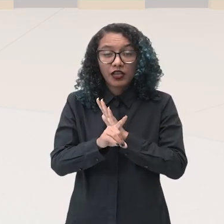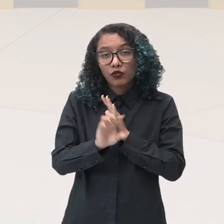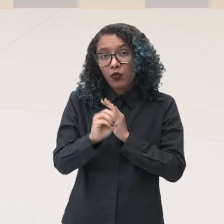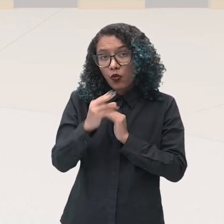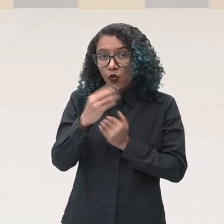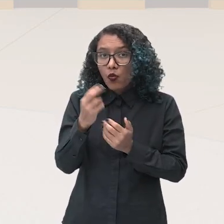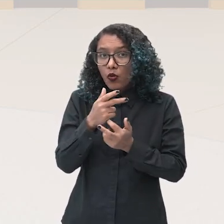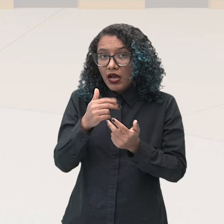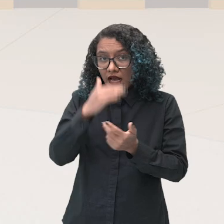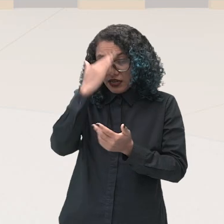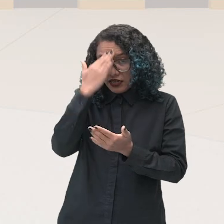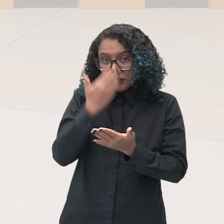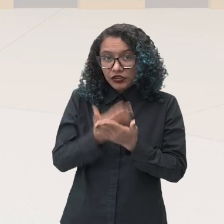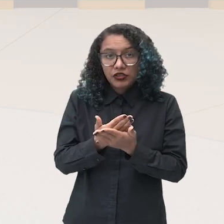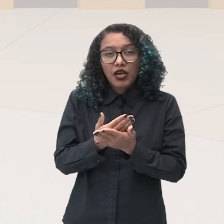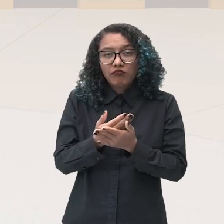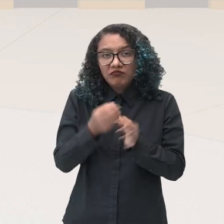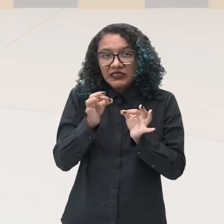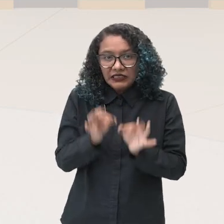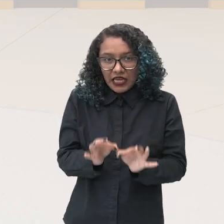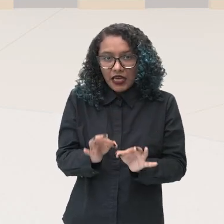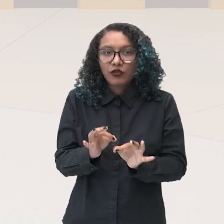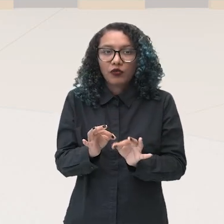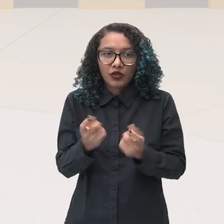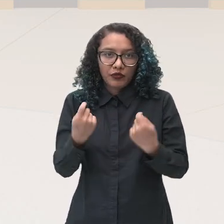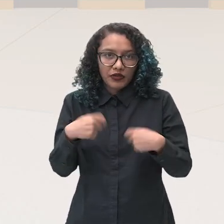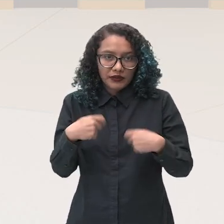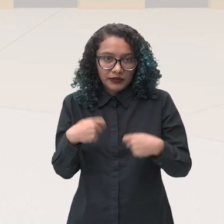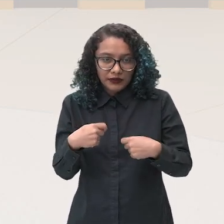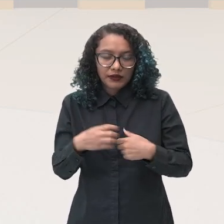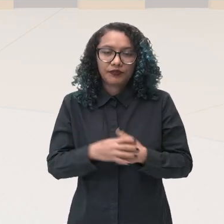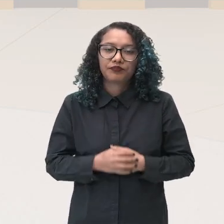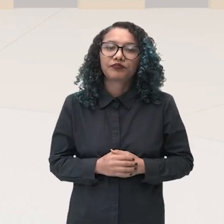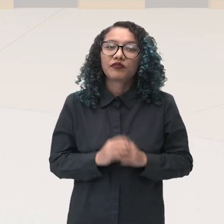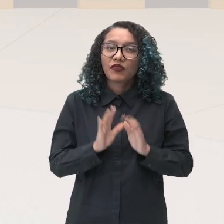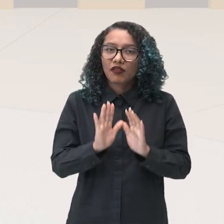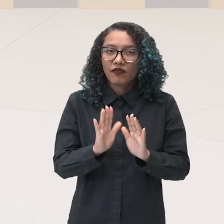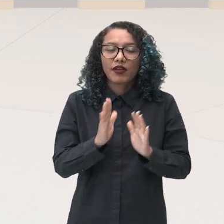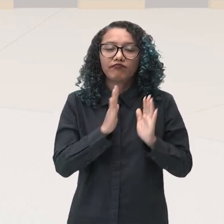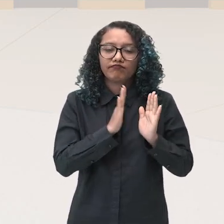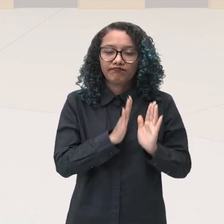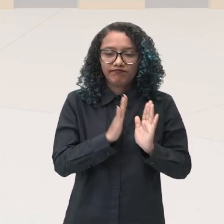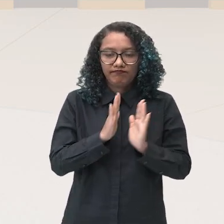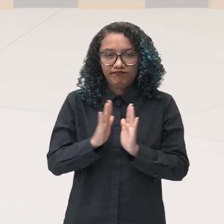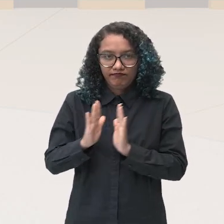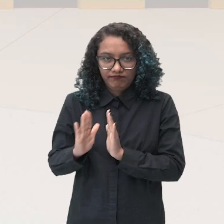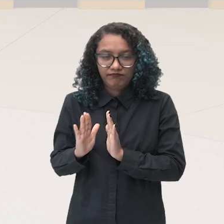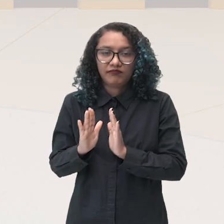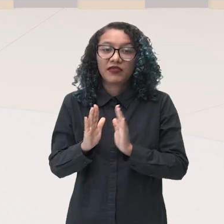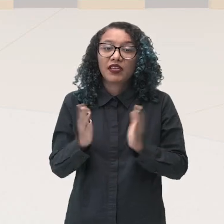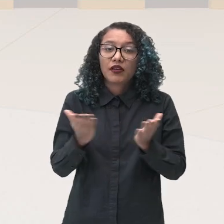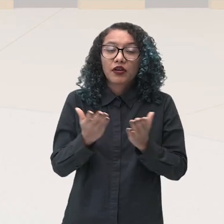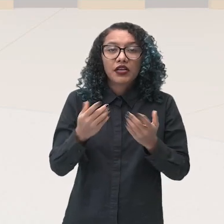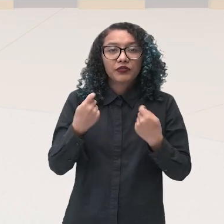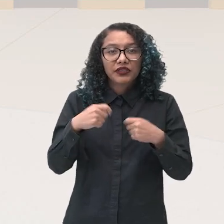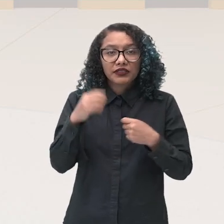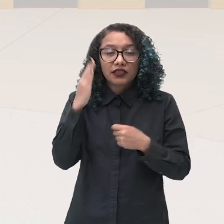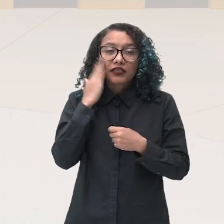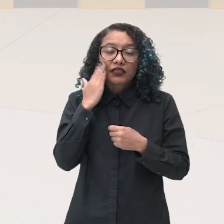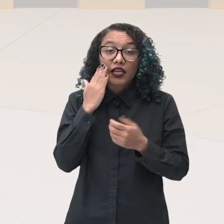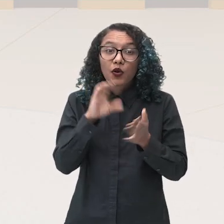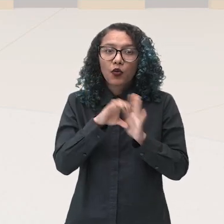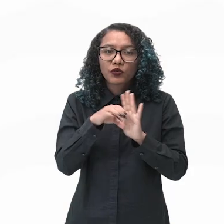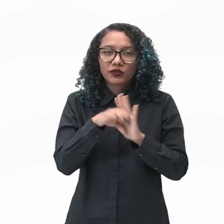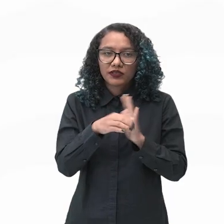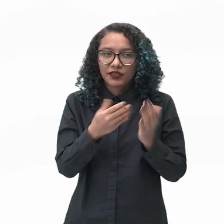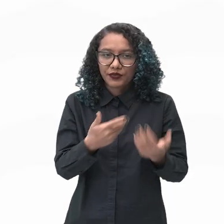é mais correto, certo? Mas vamos por partes e primeiramente vamos entender o que é um movimento social.